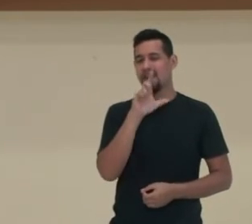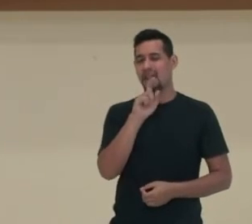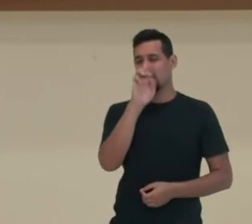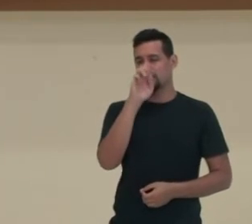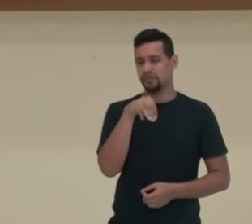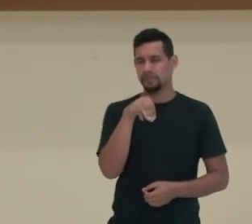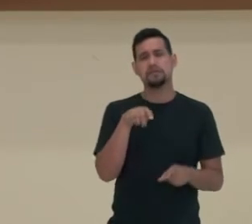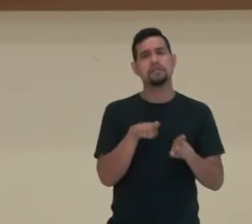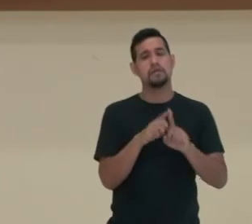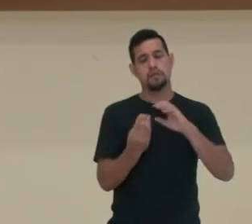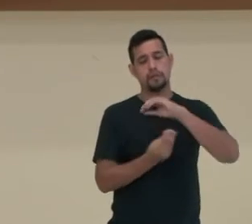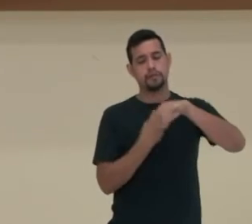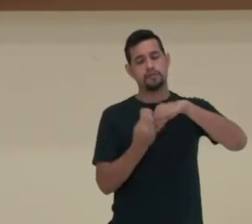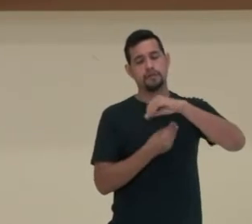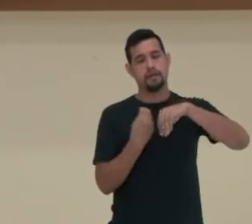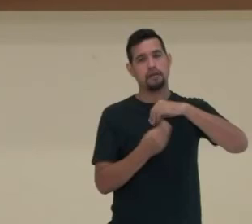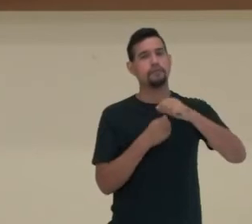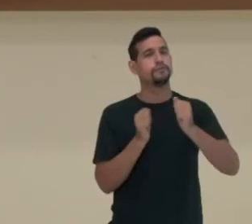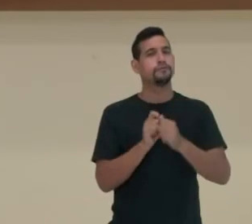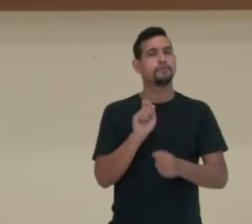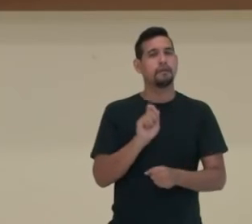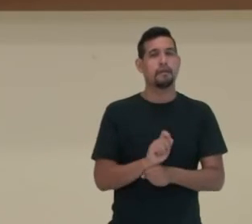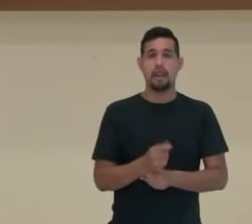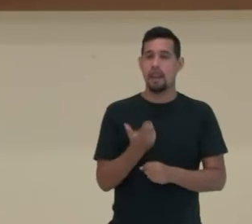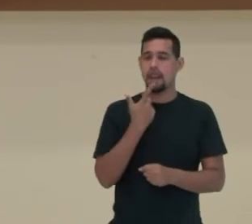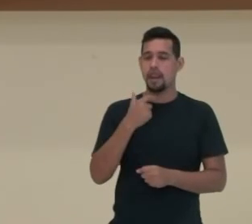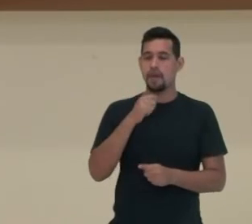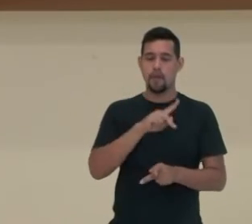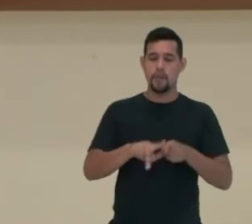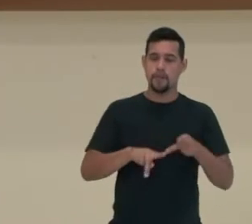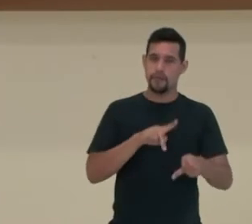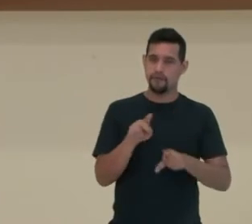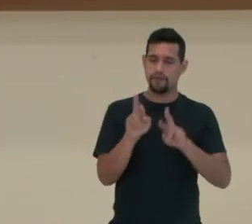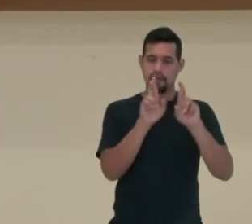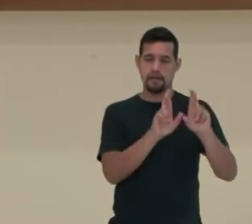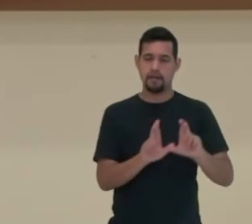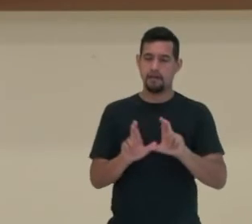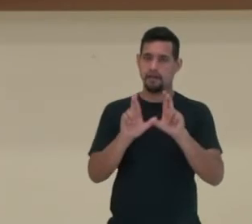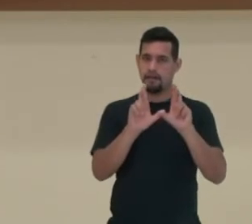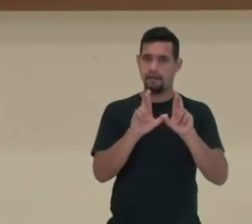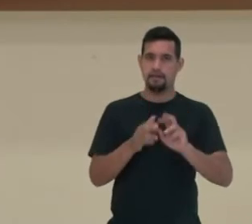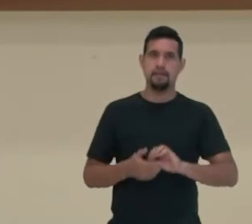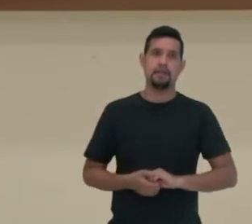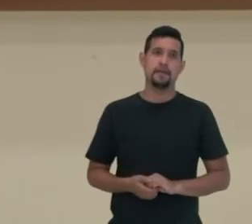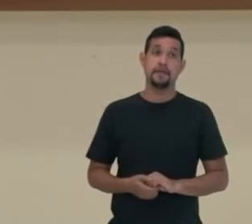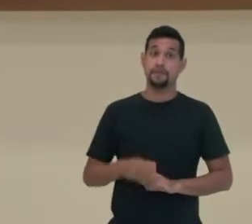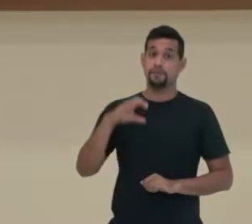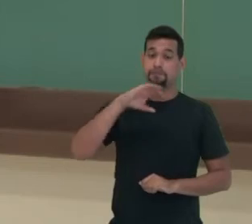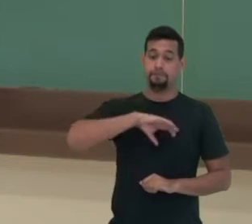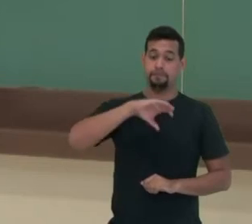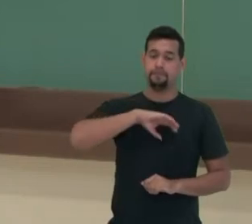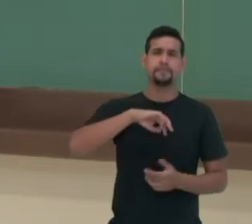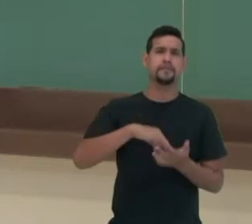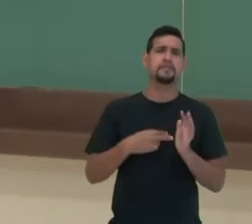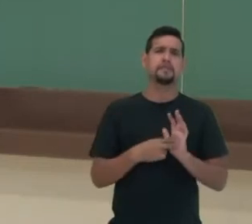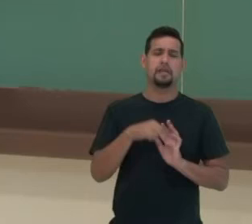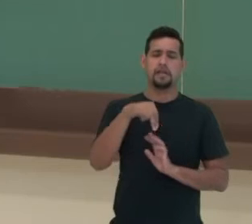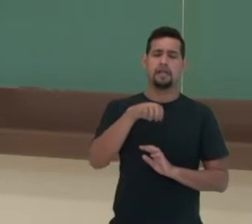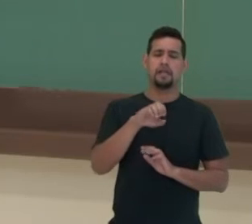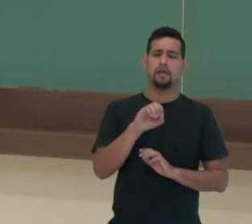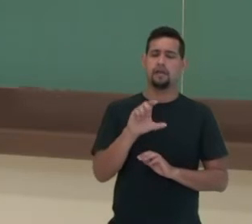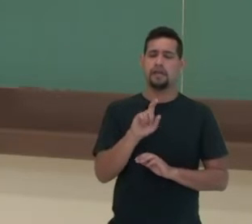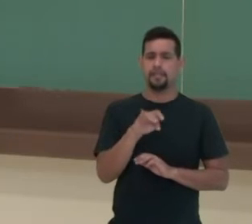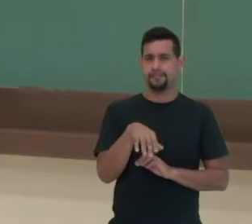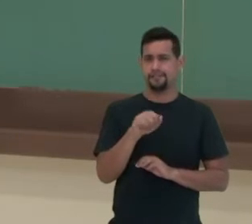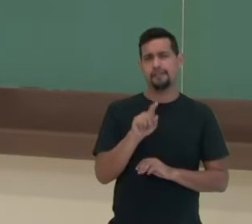latina, misturada com línguas de povos da região. A língua portuguesa é neolatina. É a